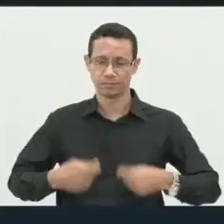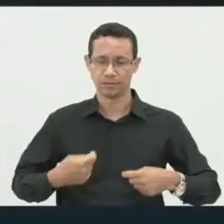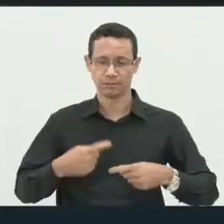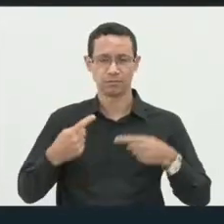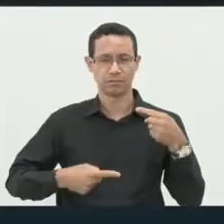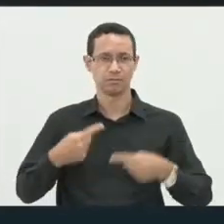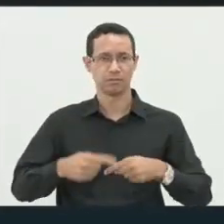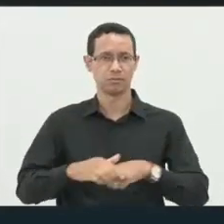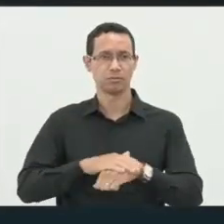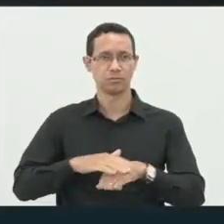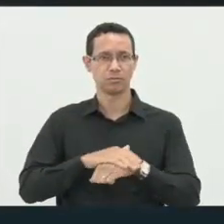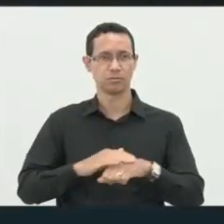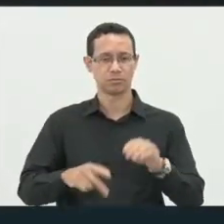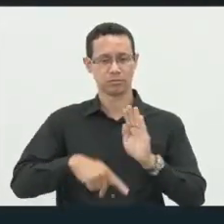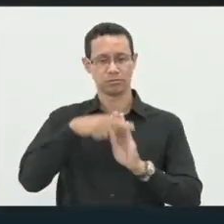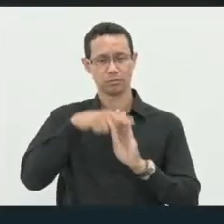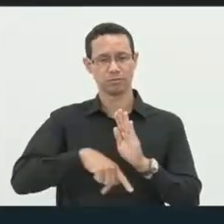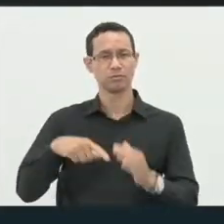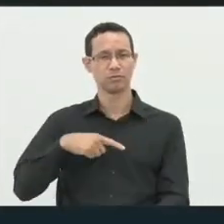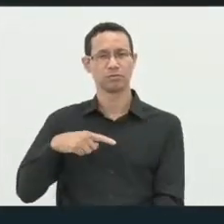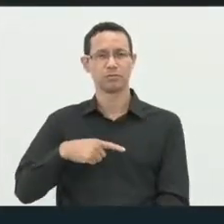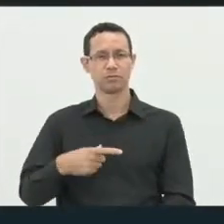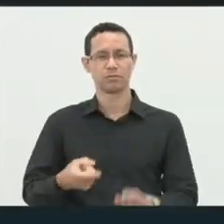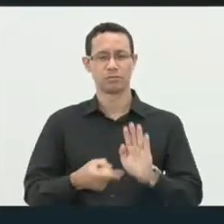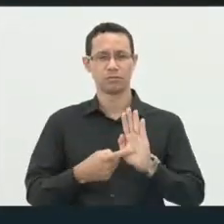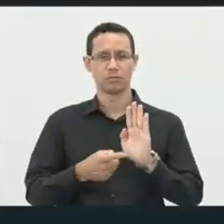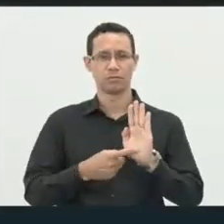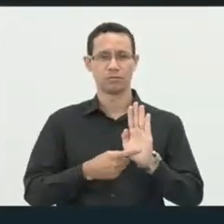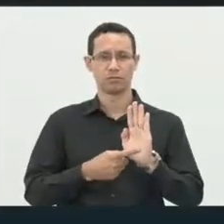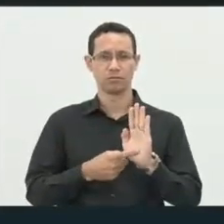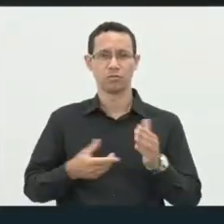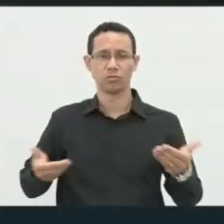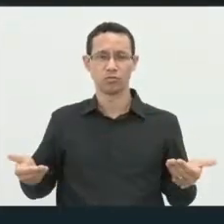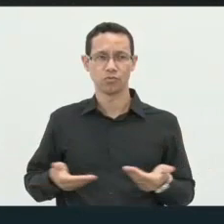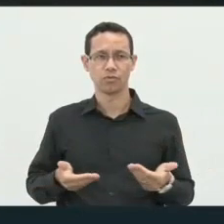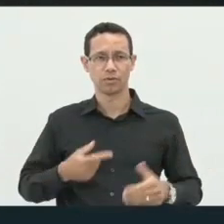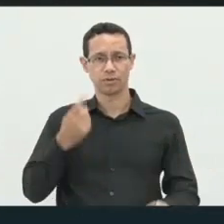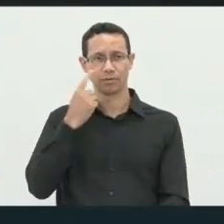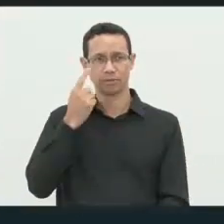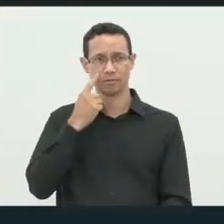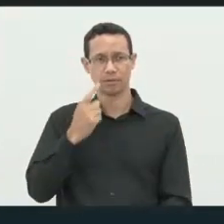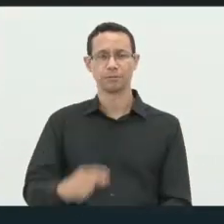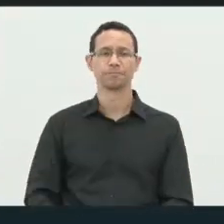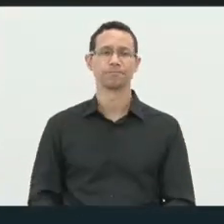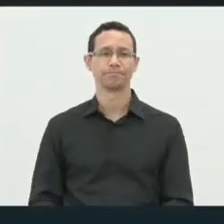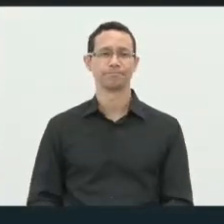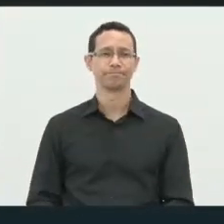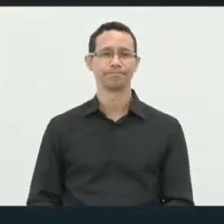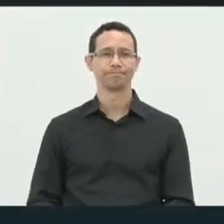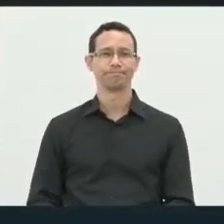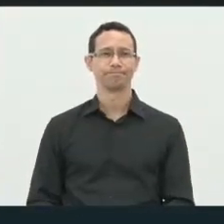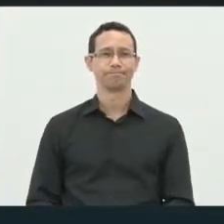os nossos projetos que estão aqui apresentados hoje para vocês terem ideia nós temos 108